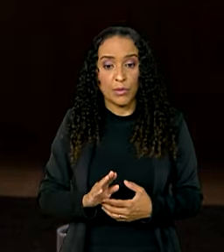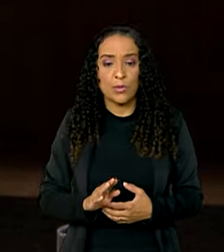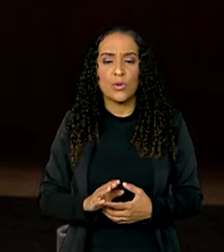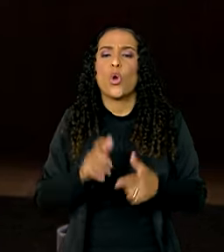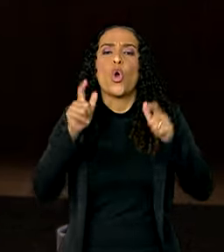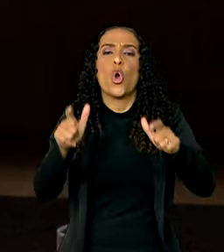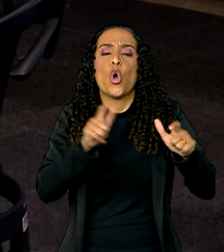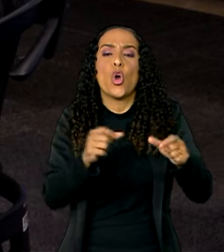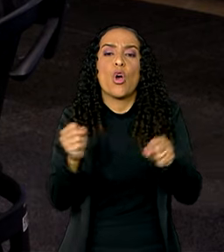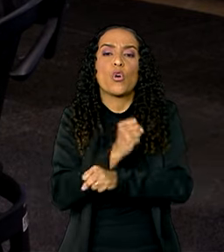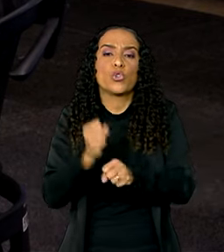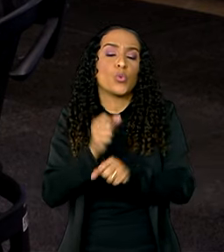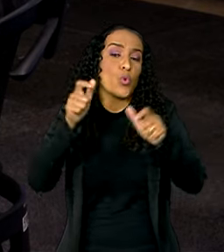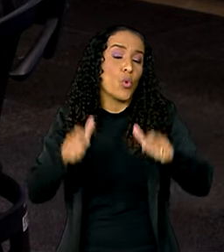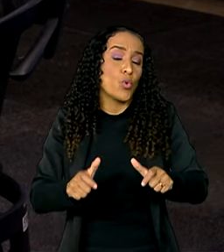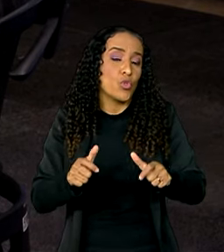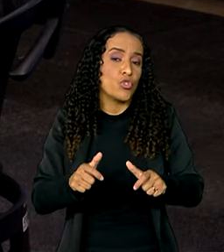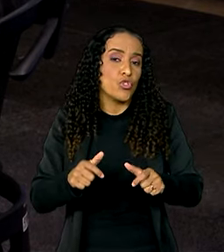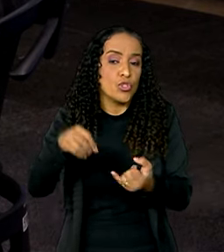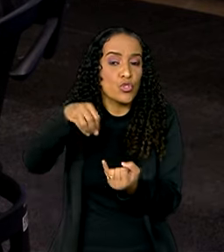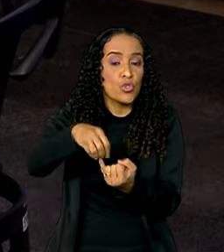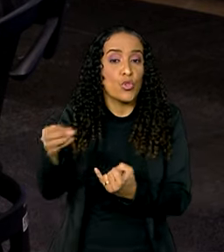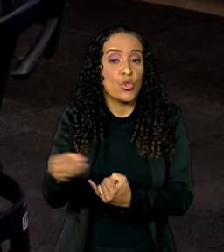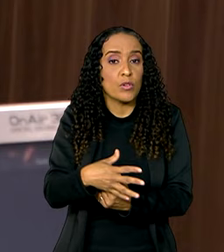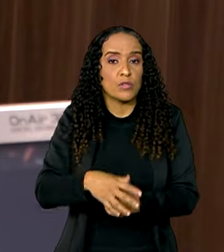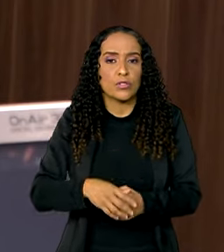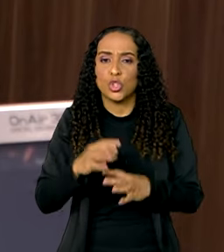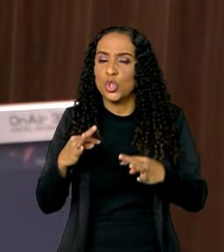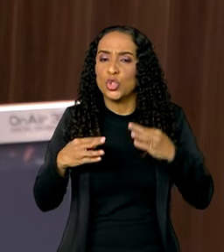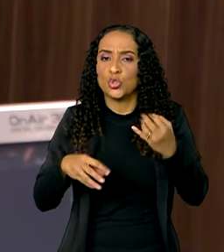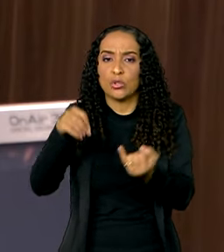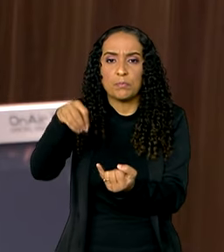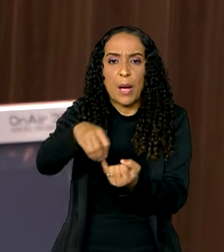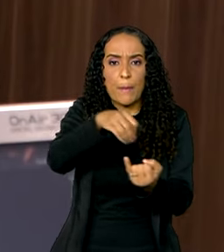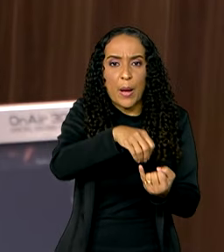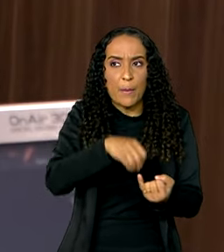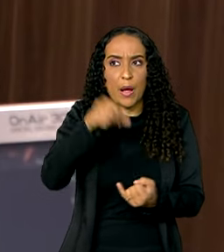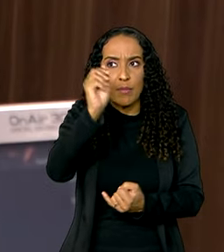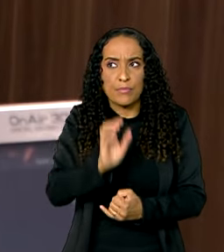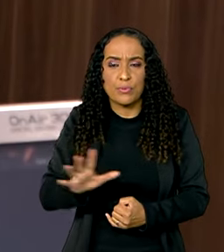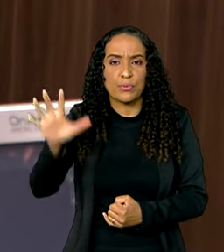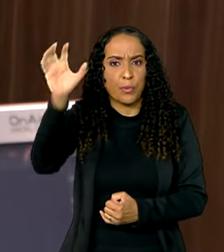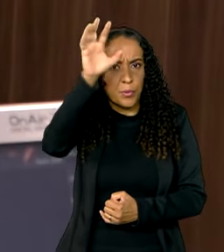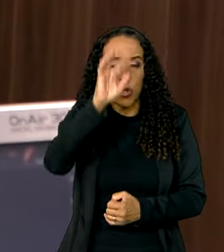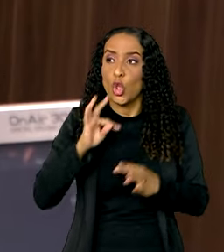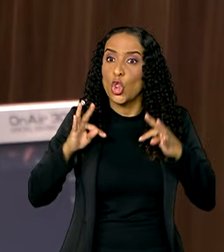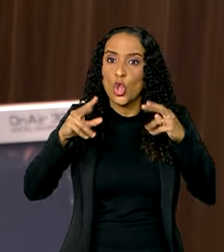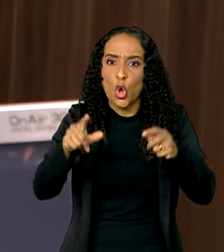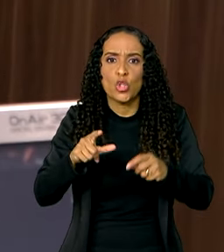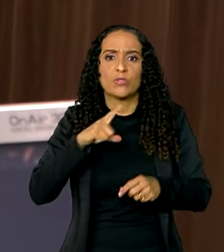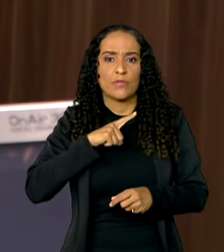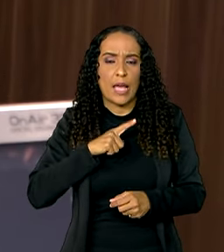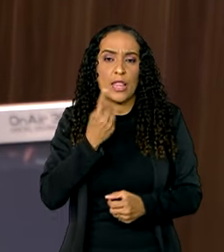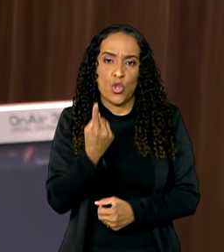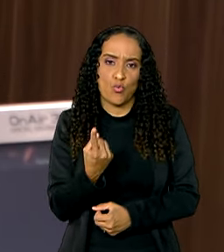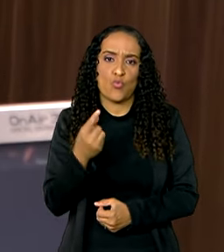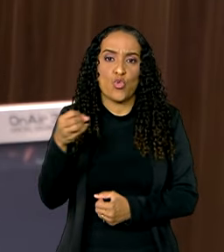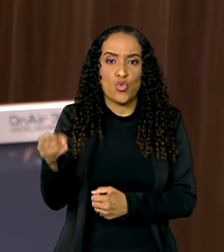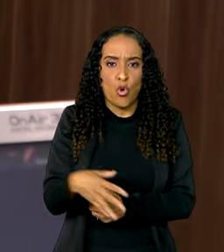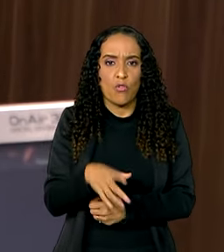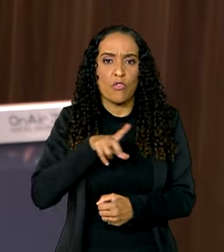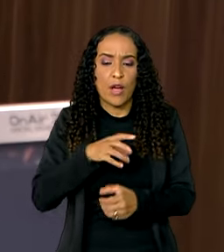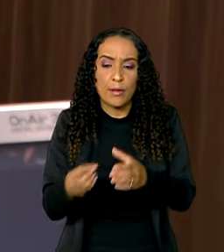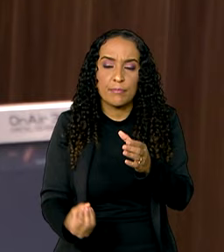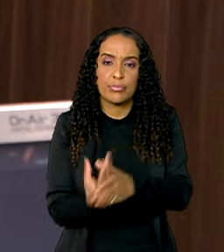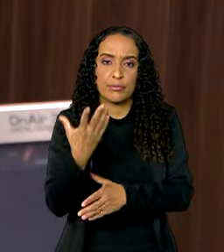Onde serão construídas essas novas instituições todas as unidades da Federação vão ter um um instituto uma unidade nova que